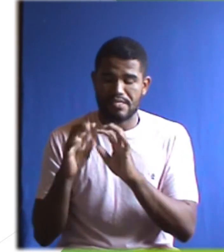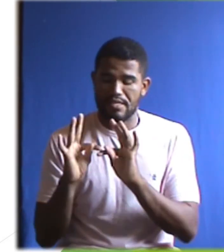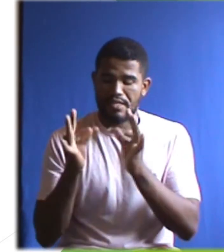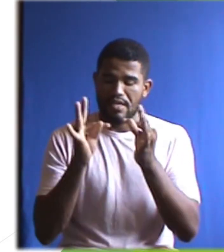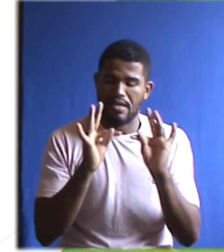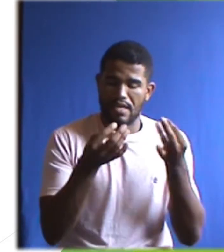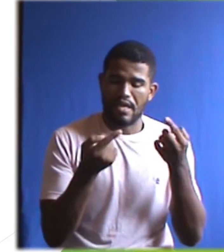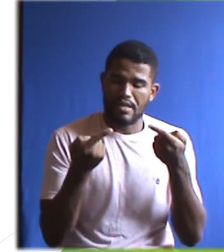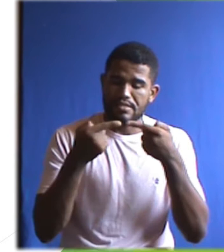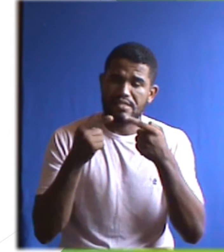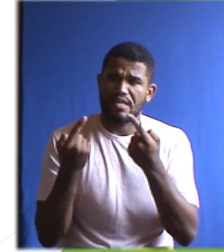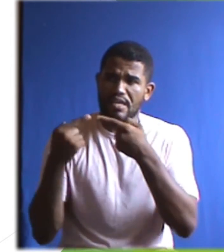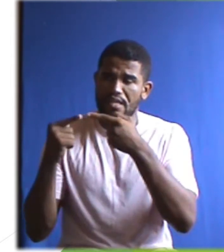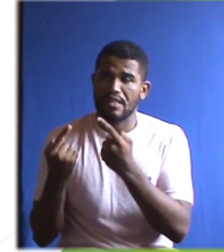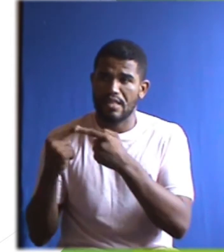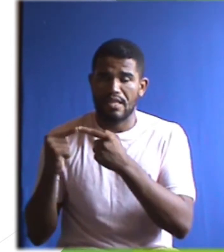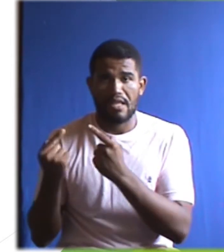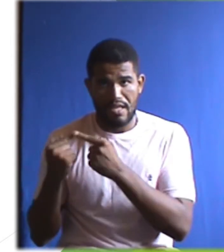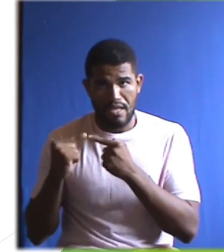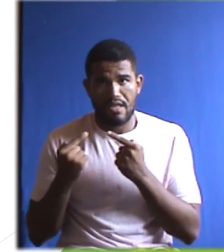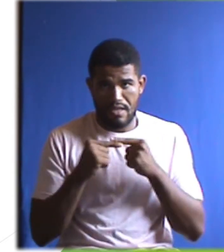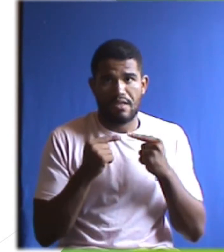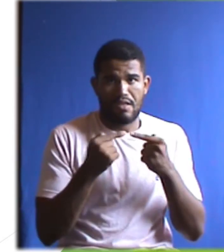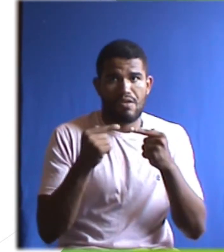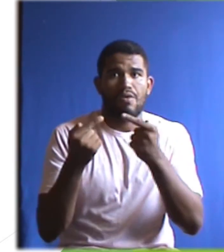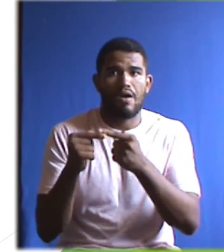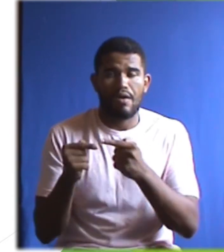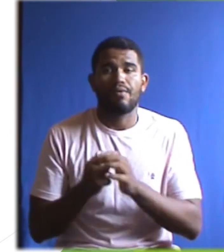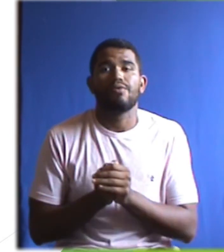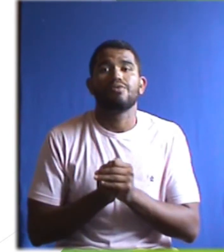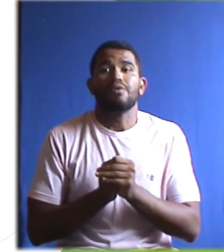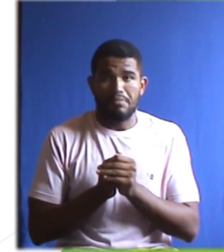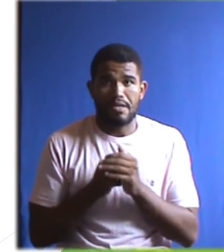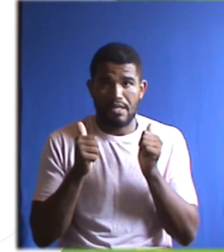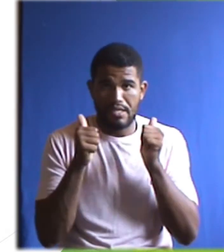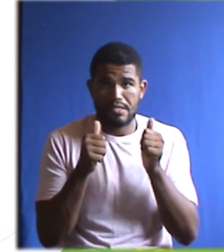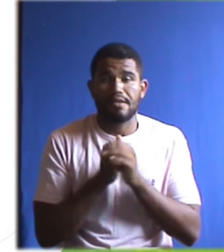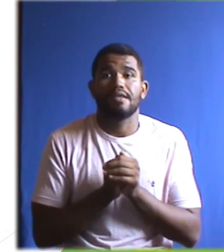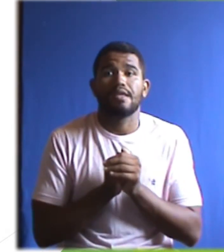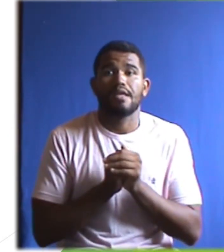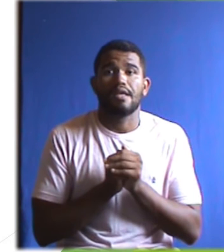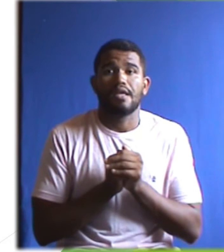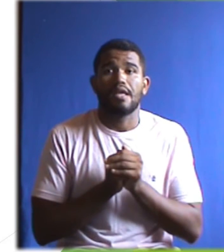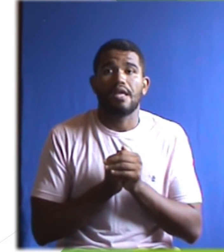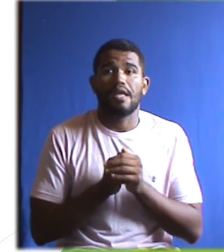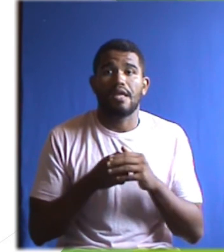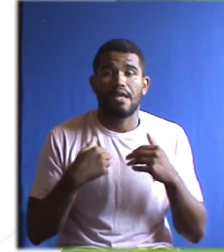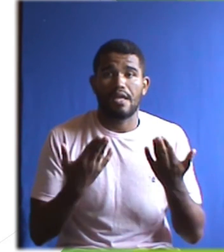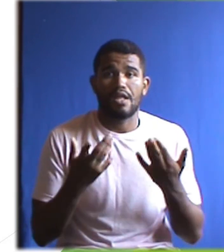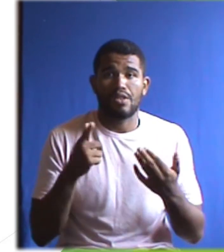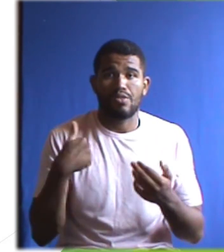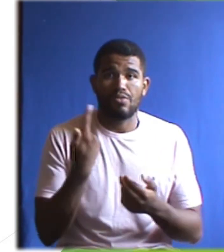e essas técnicas, elas têm que ter um diálogo, elas têm que ser coerentes entre si,